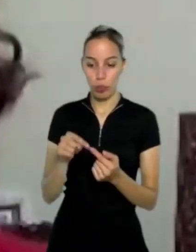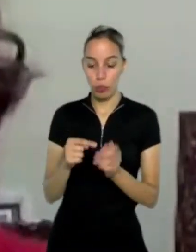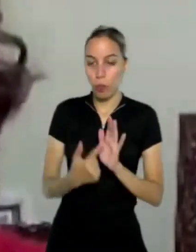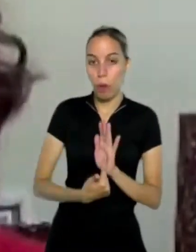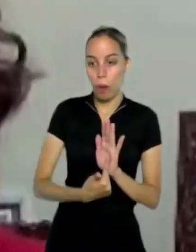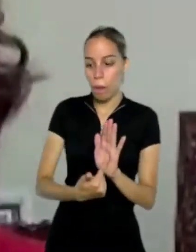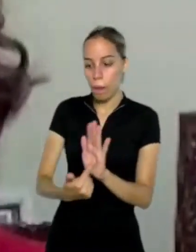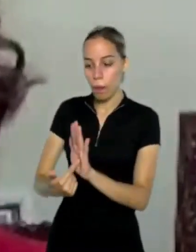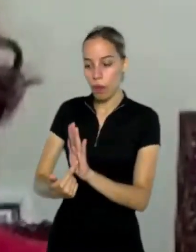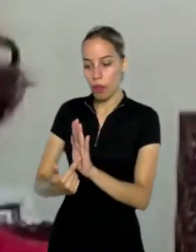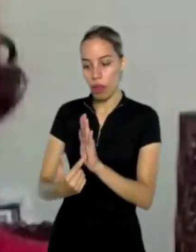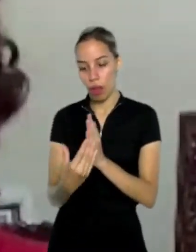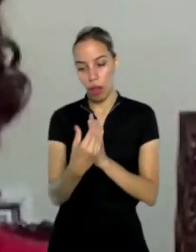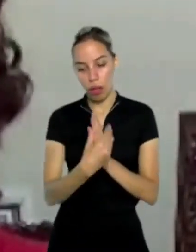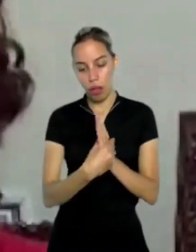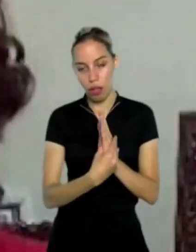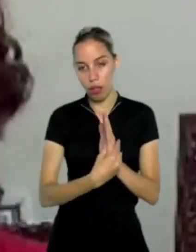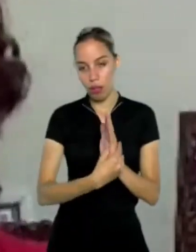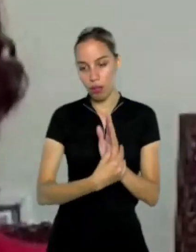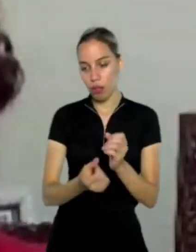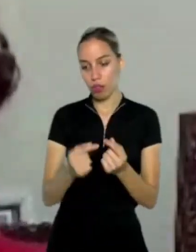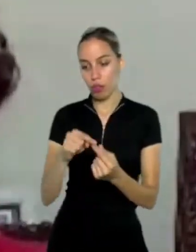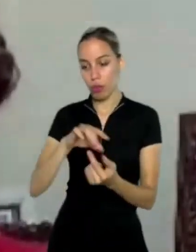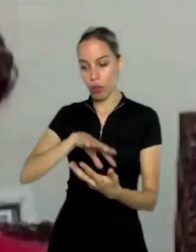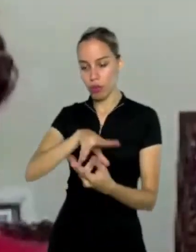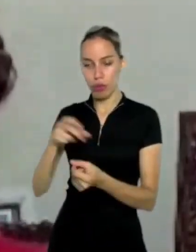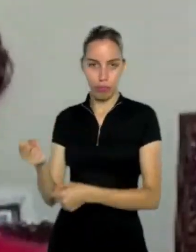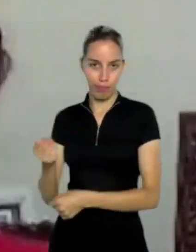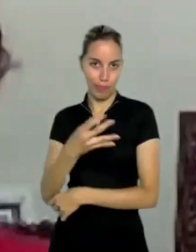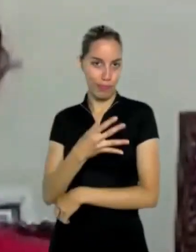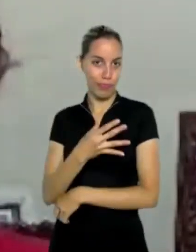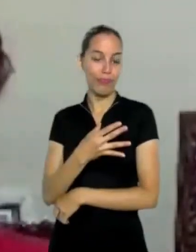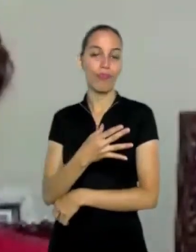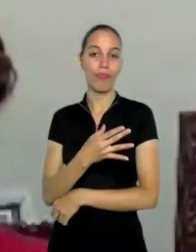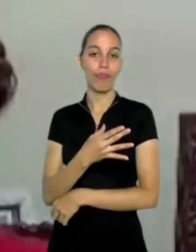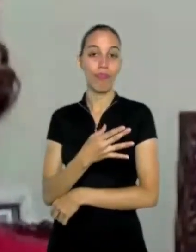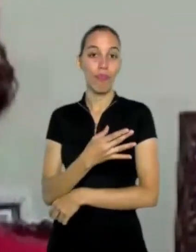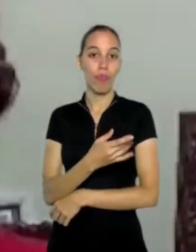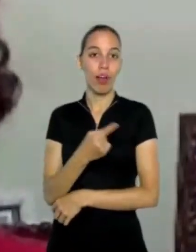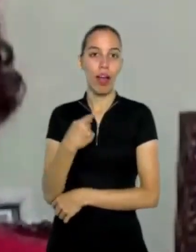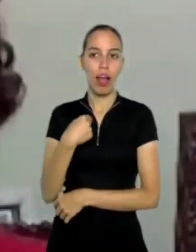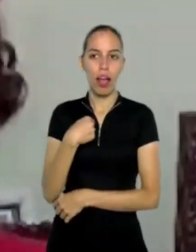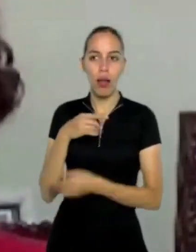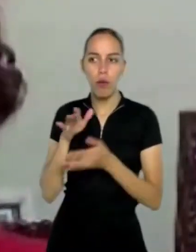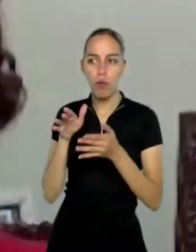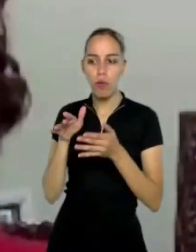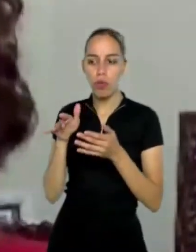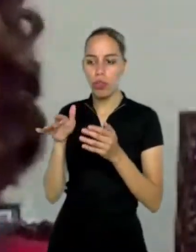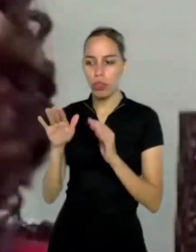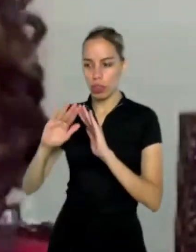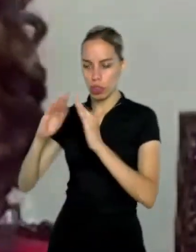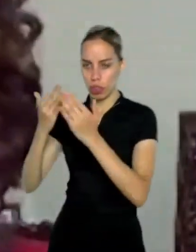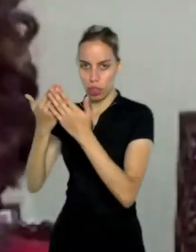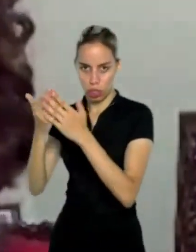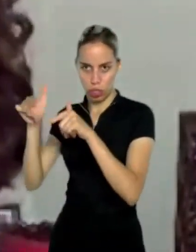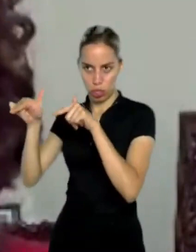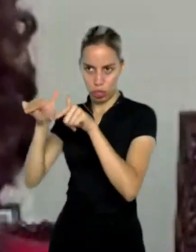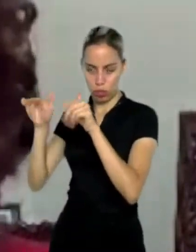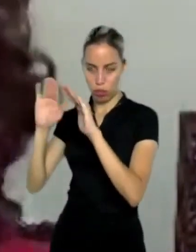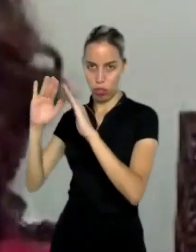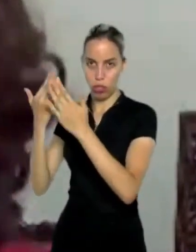eles. O meu foco na escola sempre foi tentar formar leitores, né?